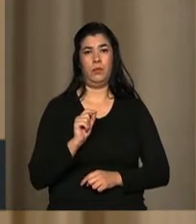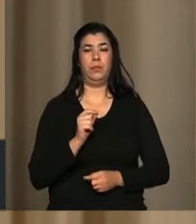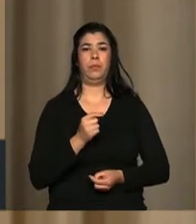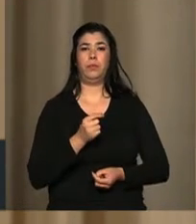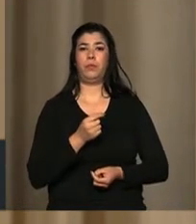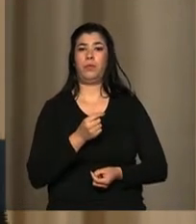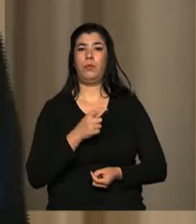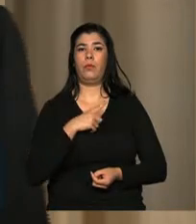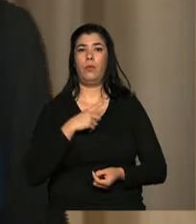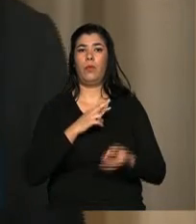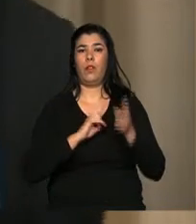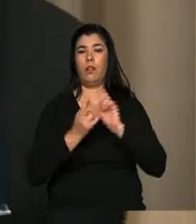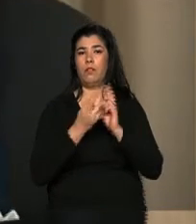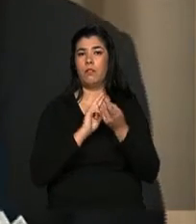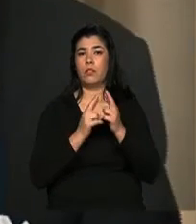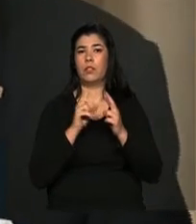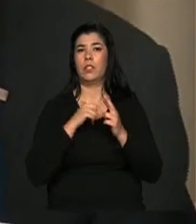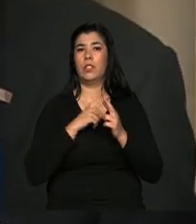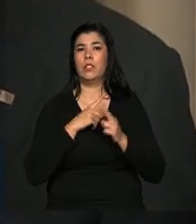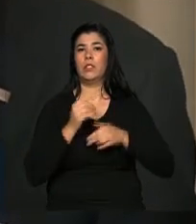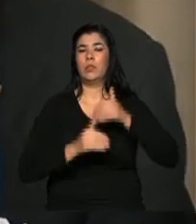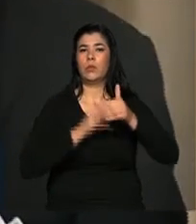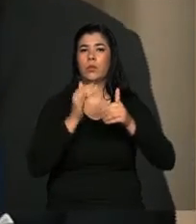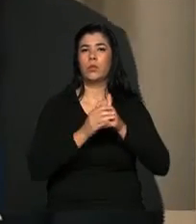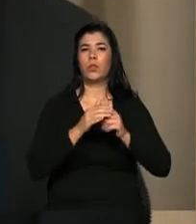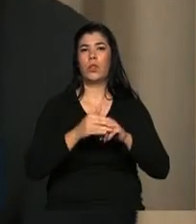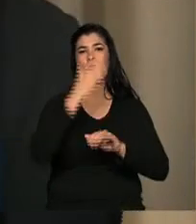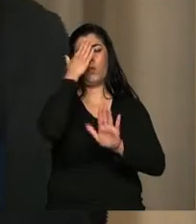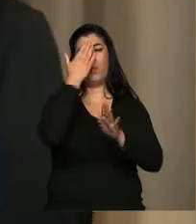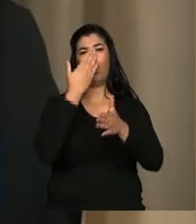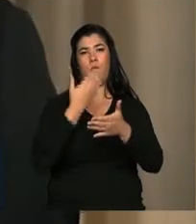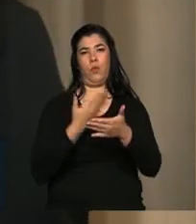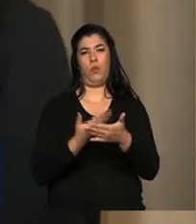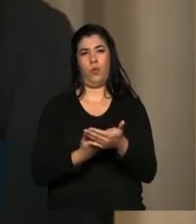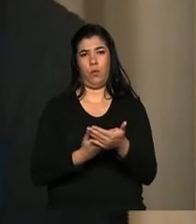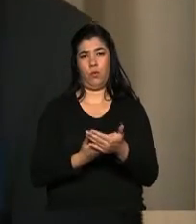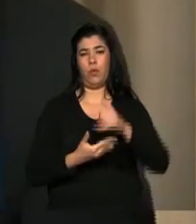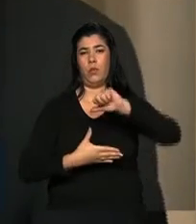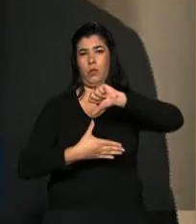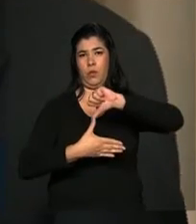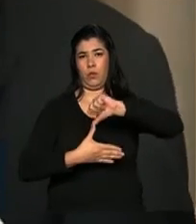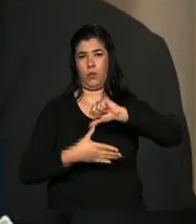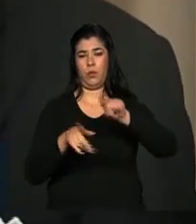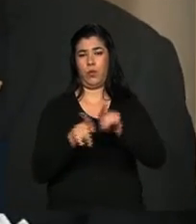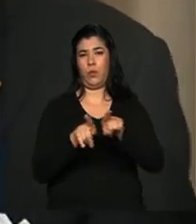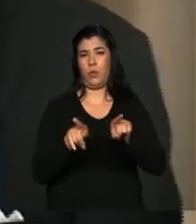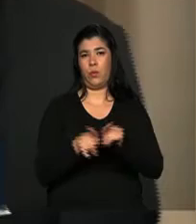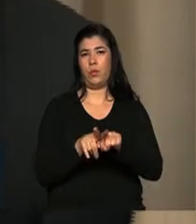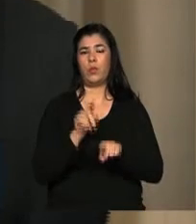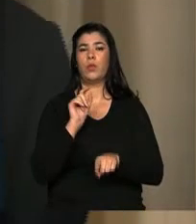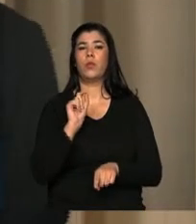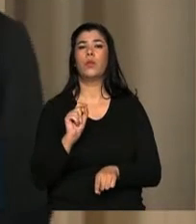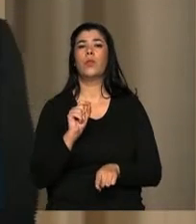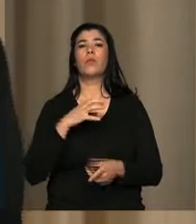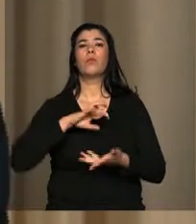com construir confiança no hemisfério como um todo, confiança no Brasil, no sentido de